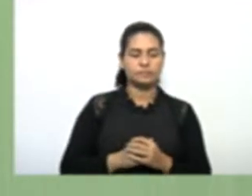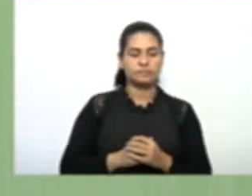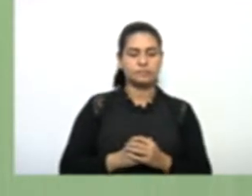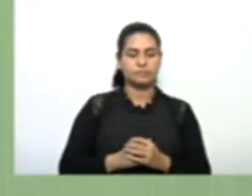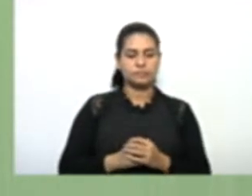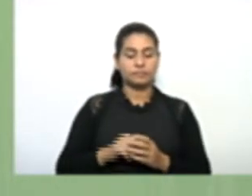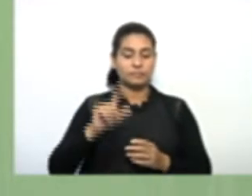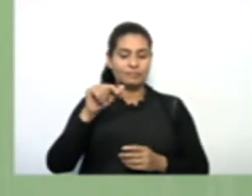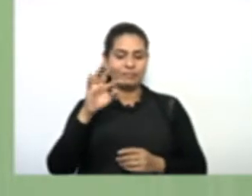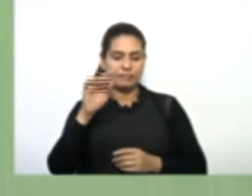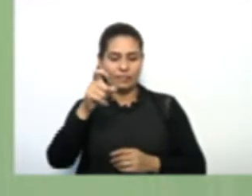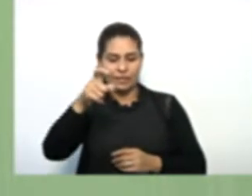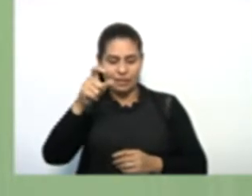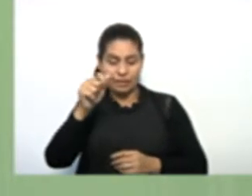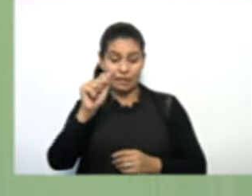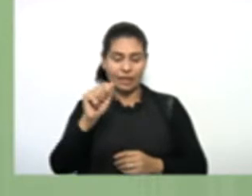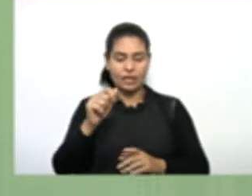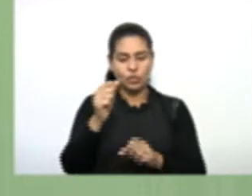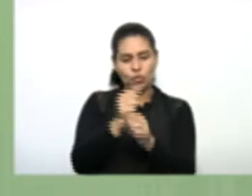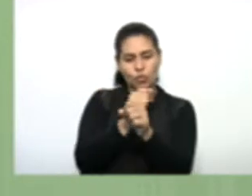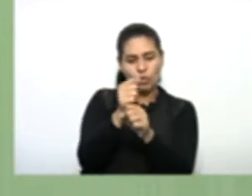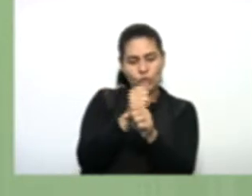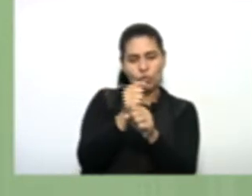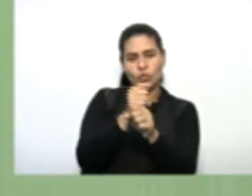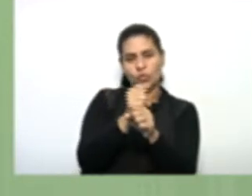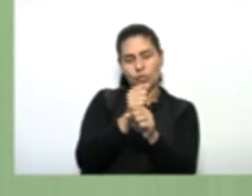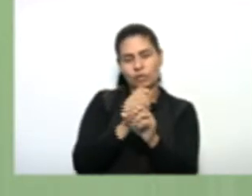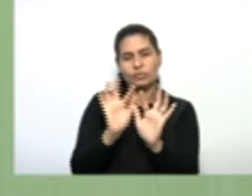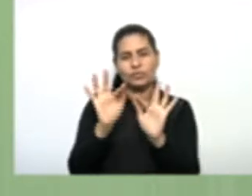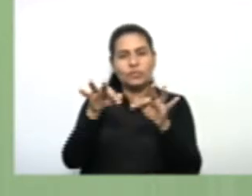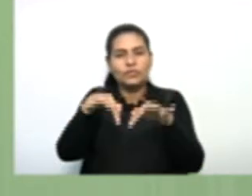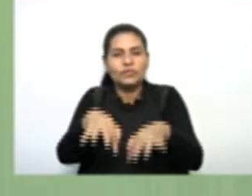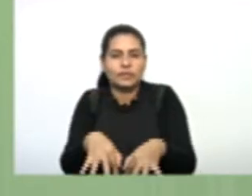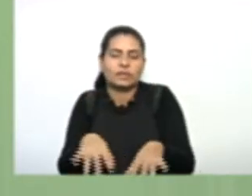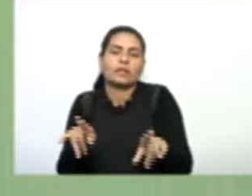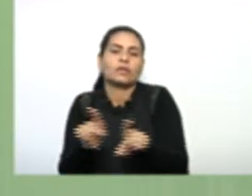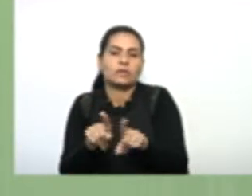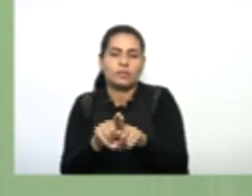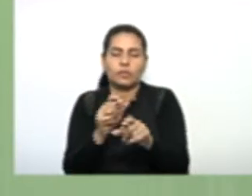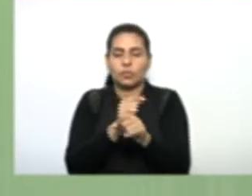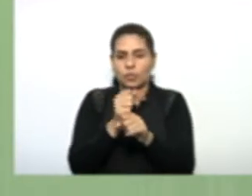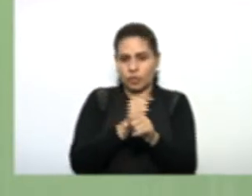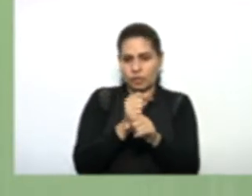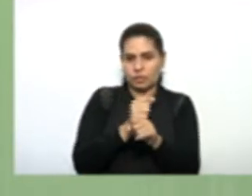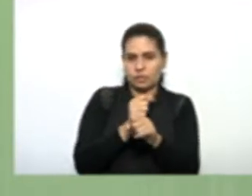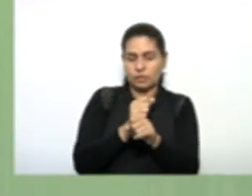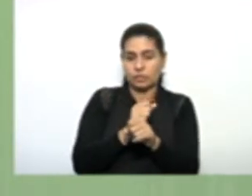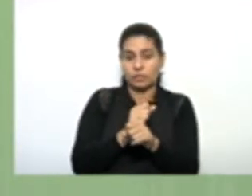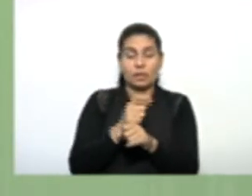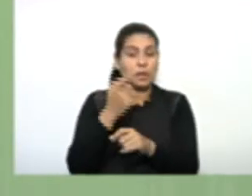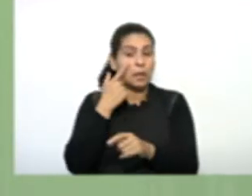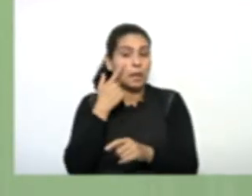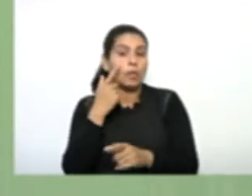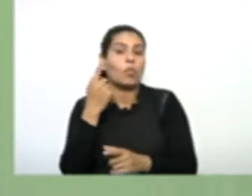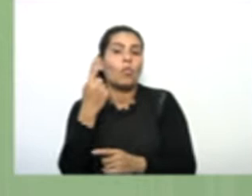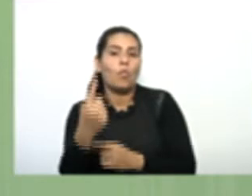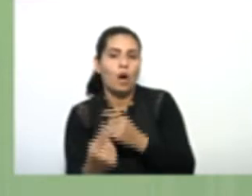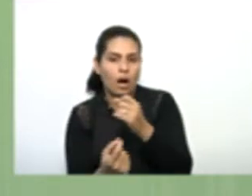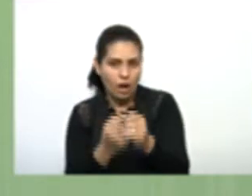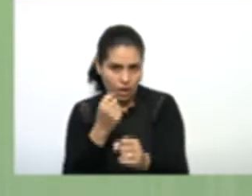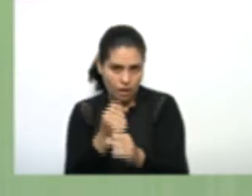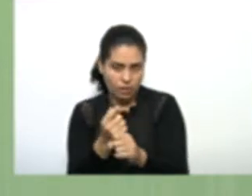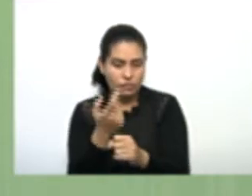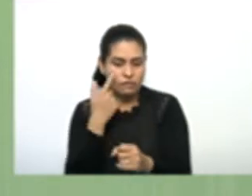Essa taxa de administração é cobrada anualmente e ao final do exercício contábil, referente a um determinado ano.